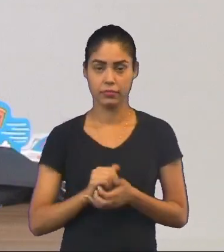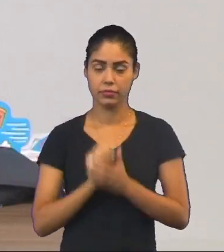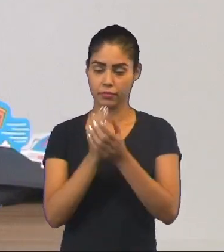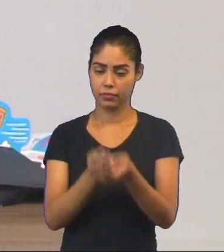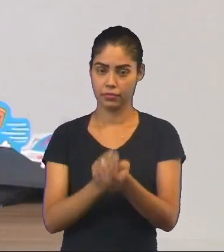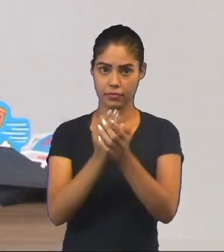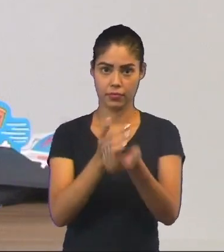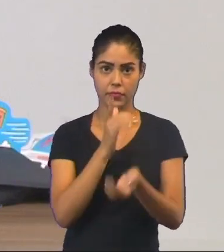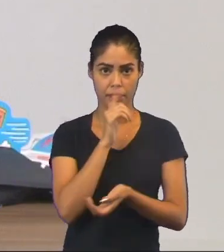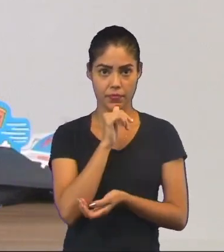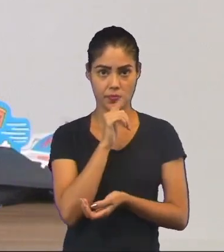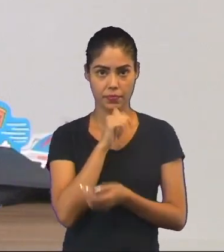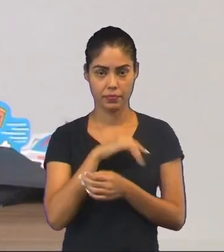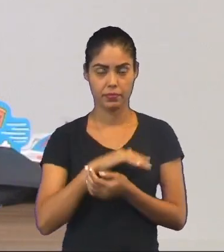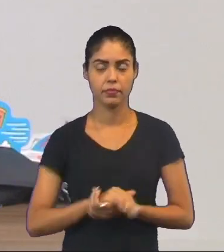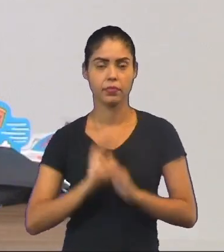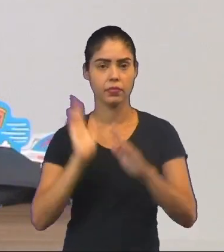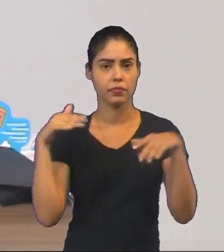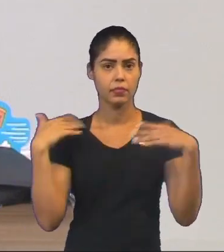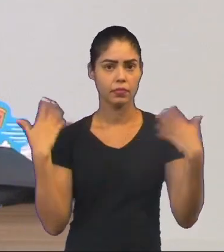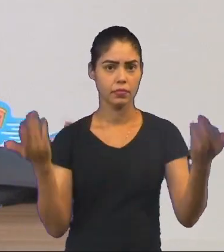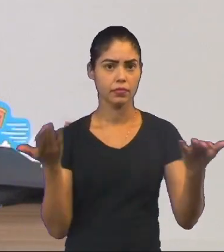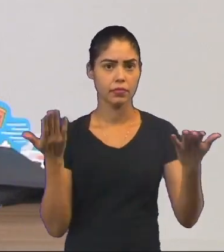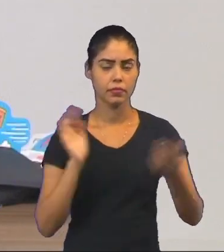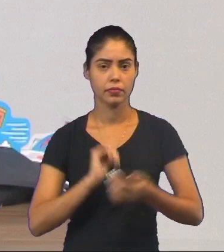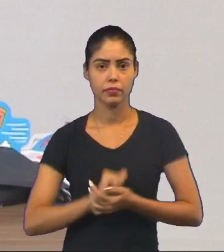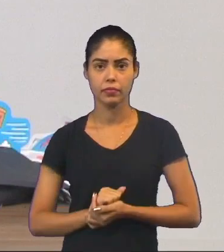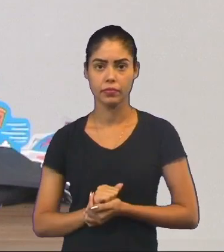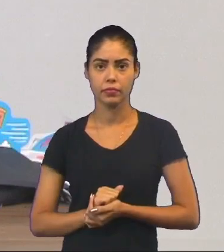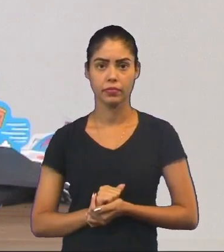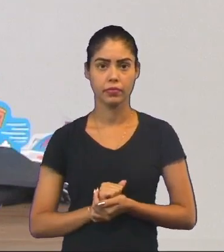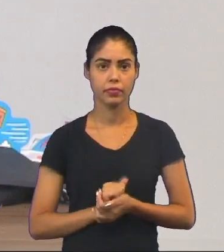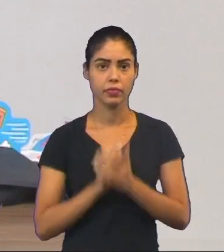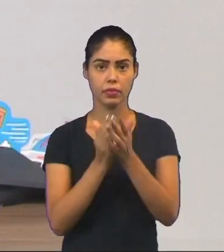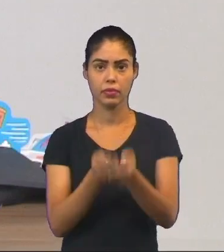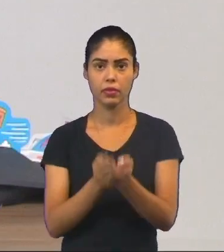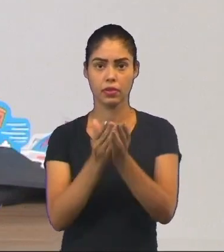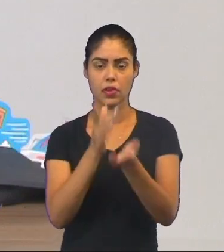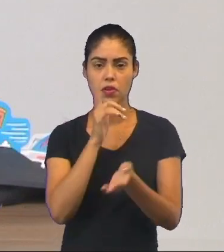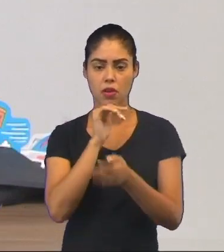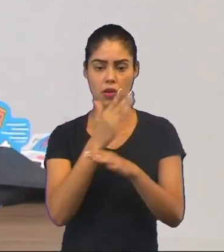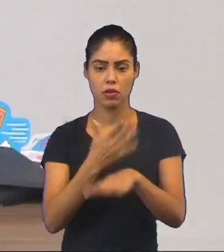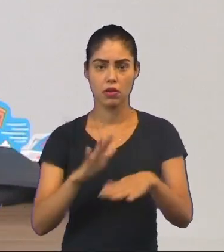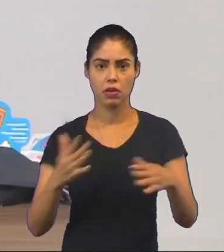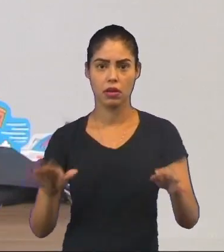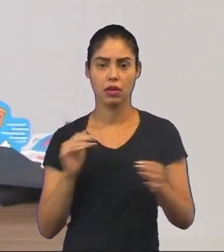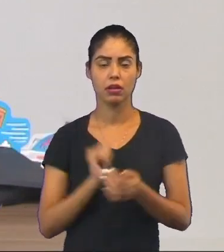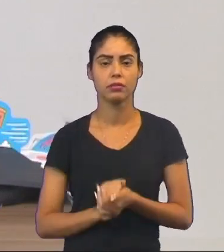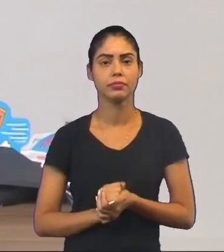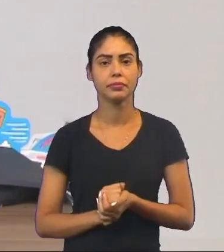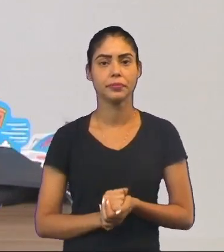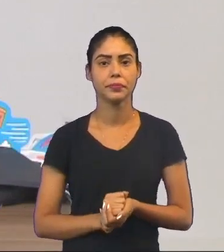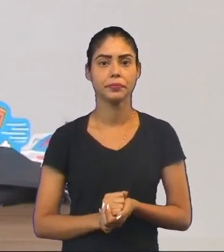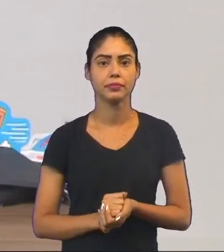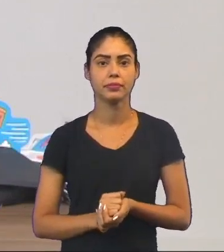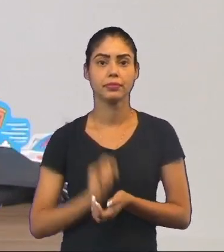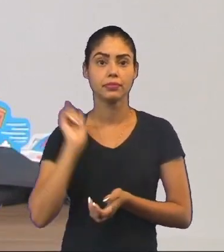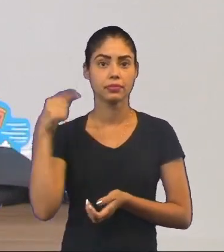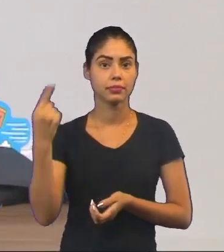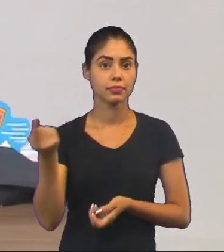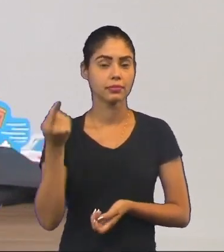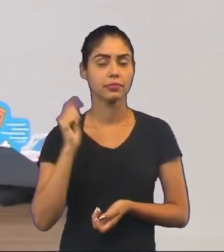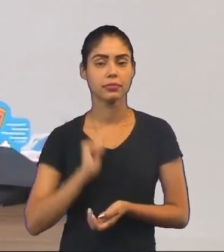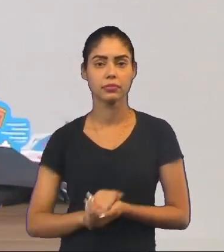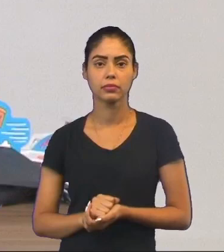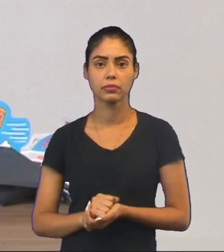aquáticos. Quais são esses meios de transportes aquáticos? Os meios de transportes aquáticos são